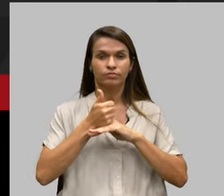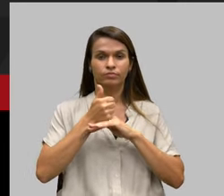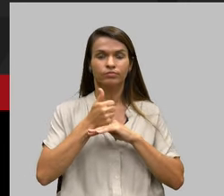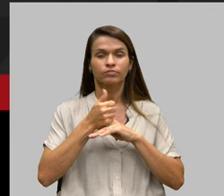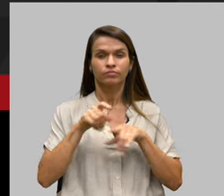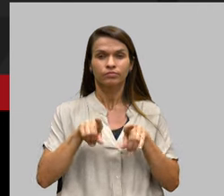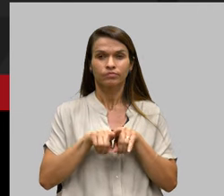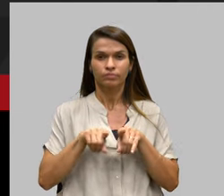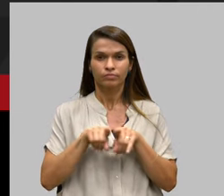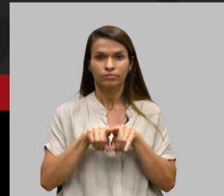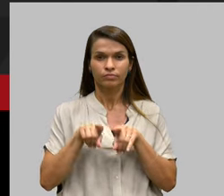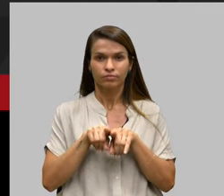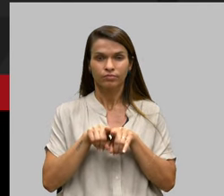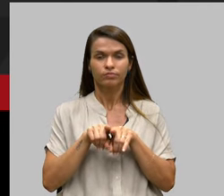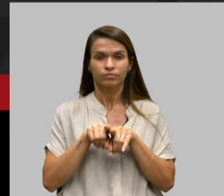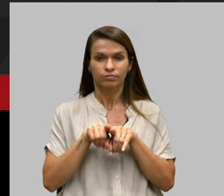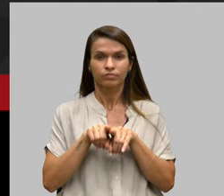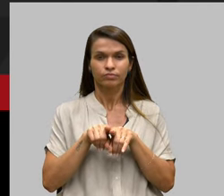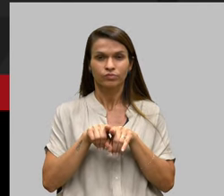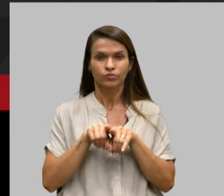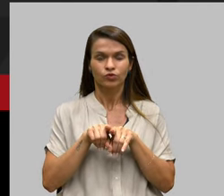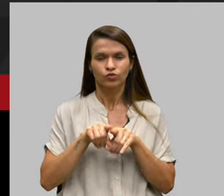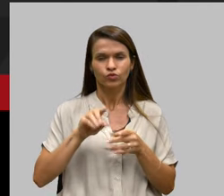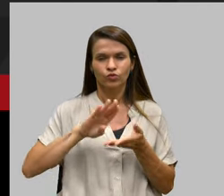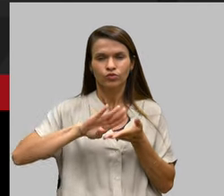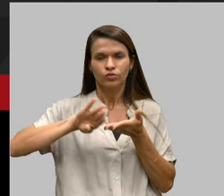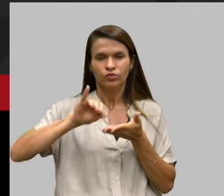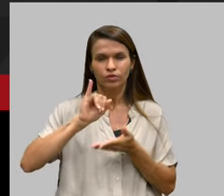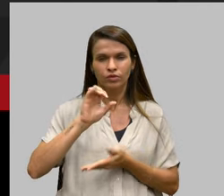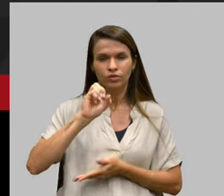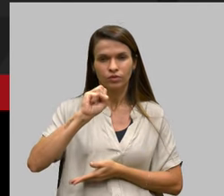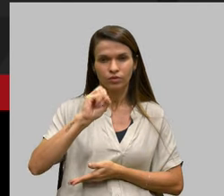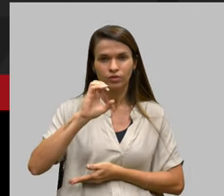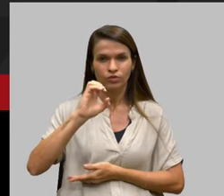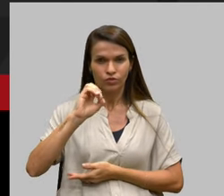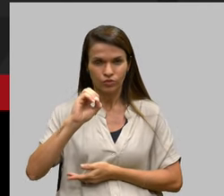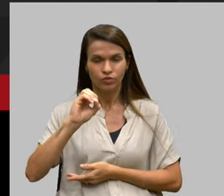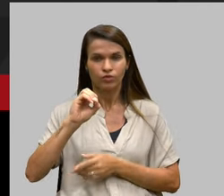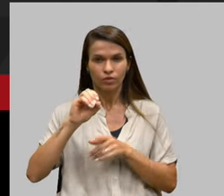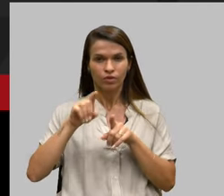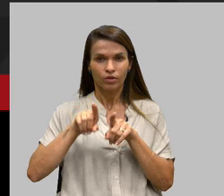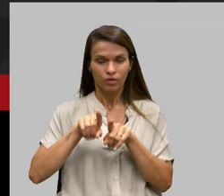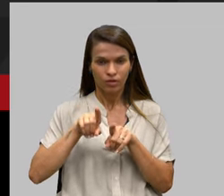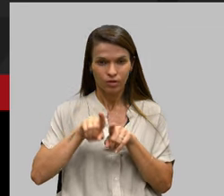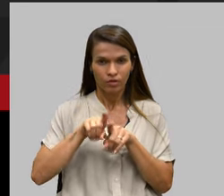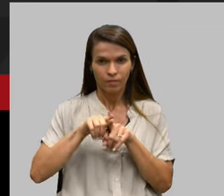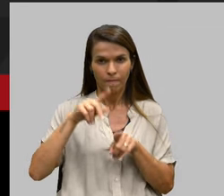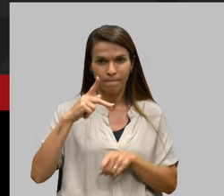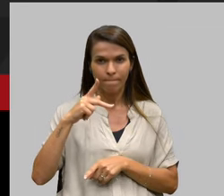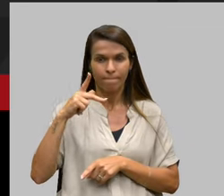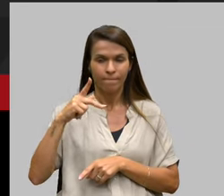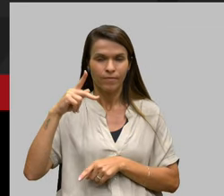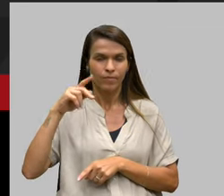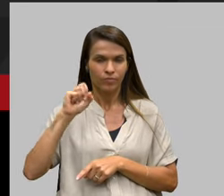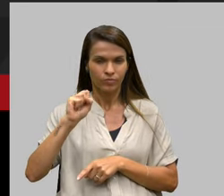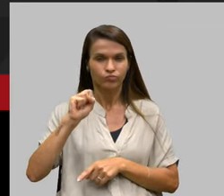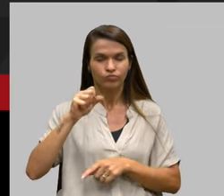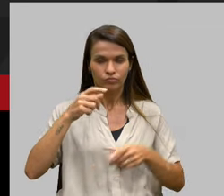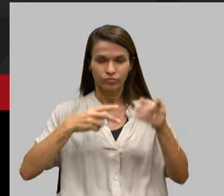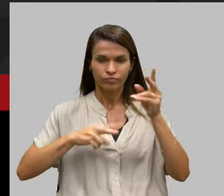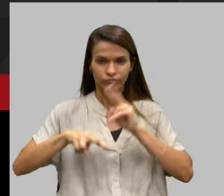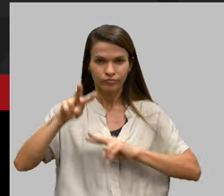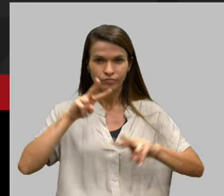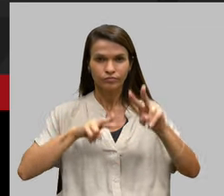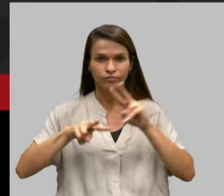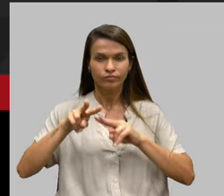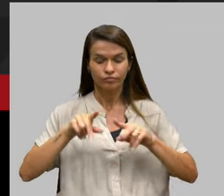da da concessão de um ISO que a gente chama de um ISO rpps que é o nosso pró-gestão em que a gente avalia uma entidade certificadora